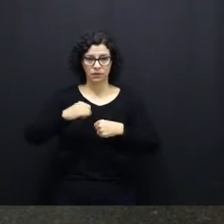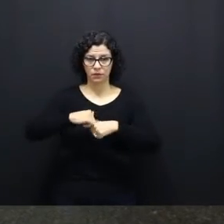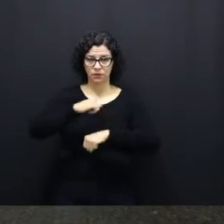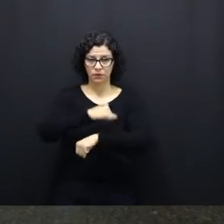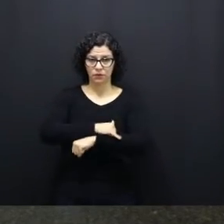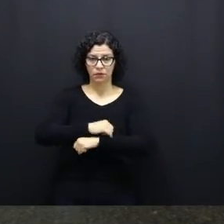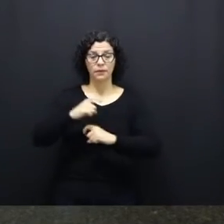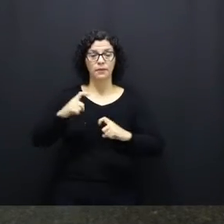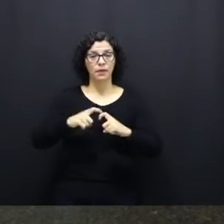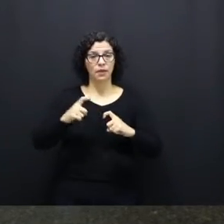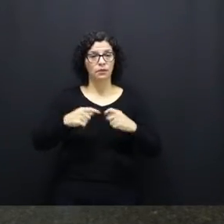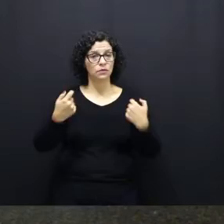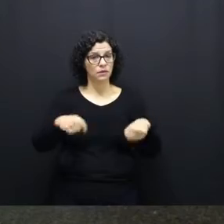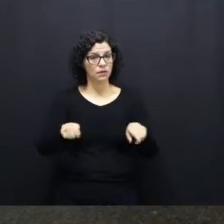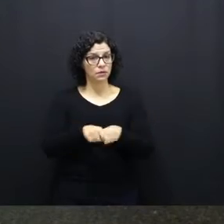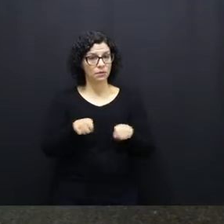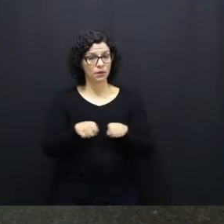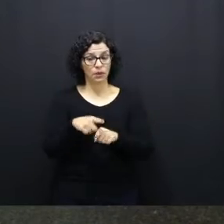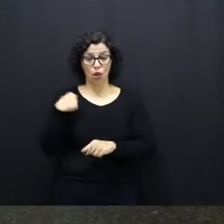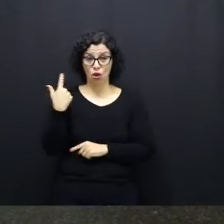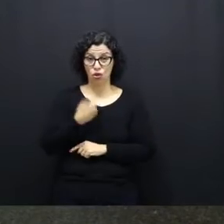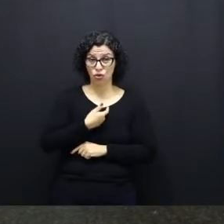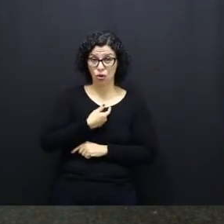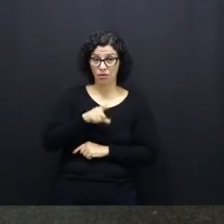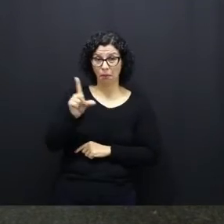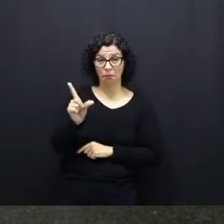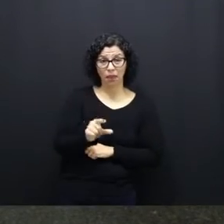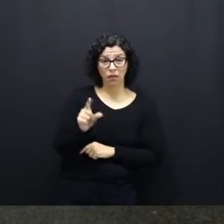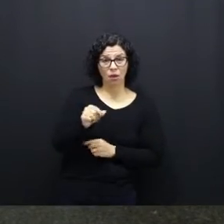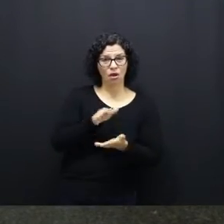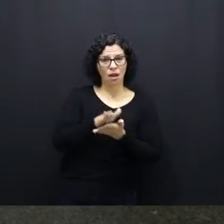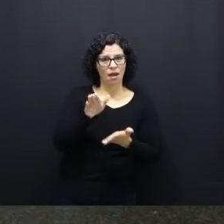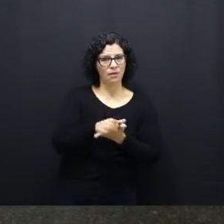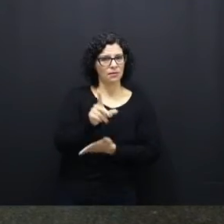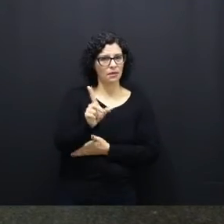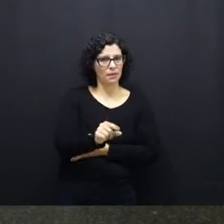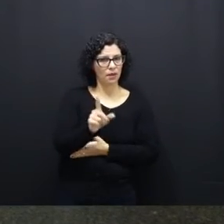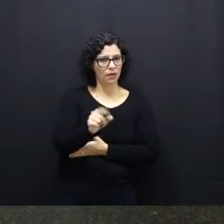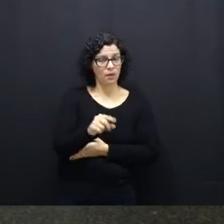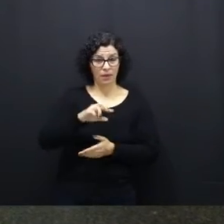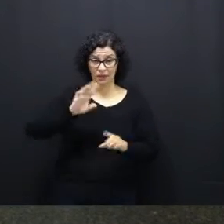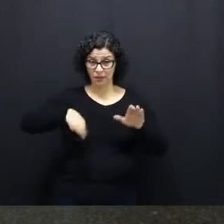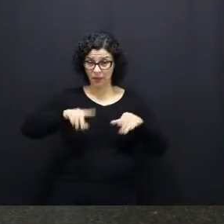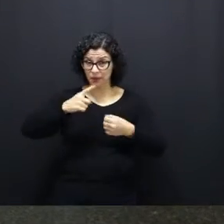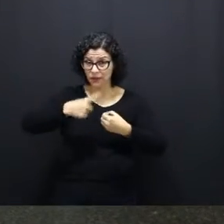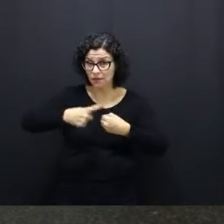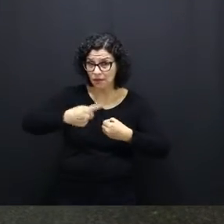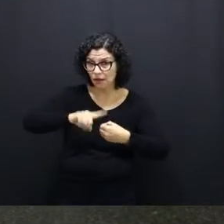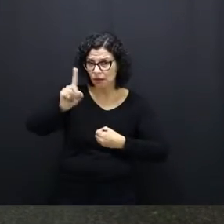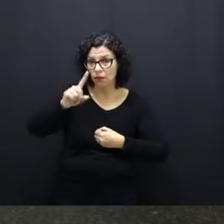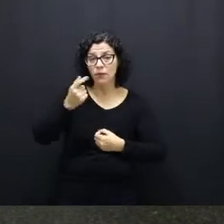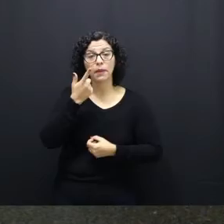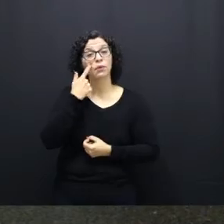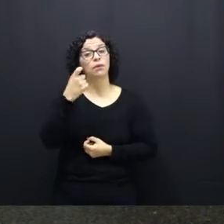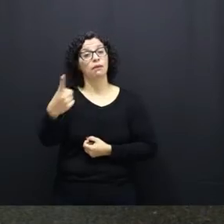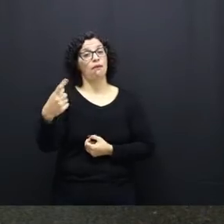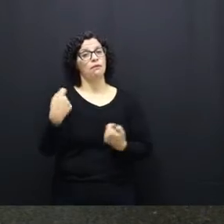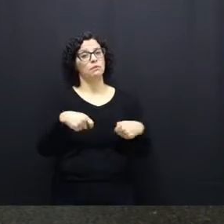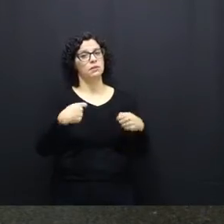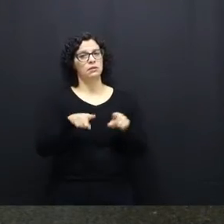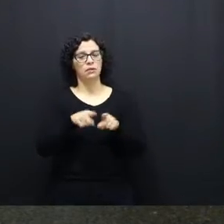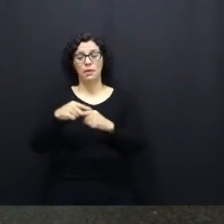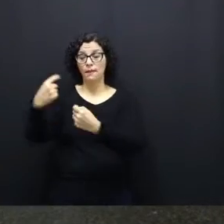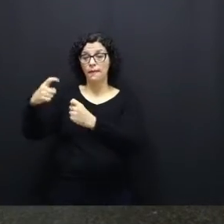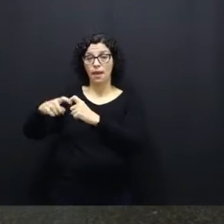médico residente não é porque o custo a despesa é muito menor mas não depende só do município depende da do interesse lá dos